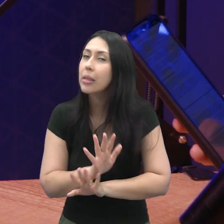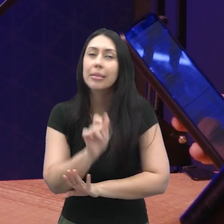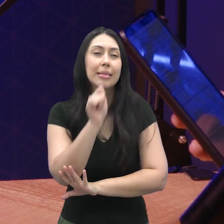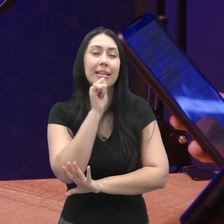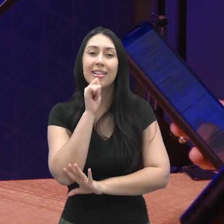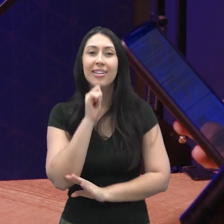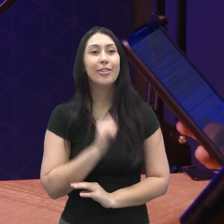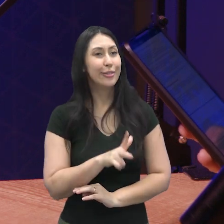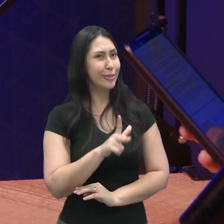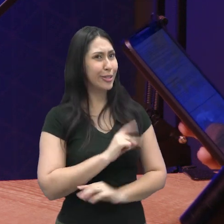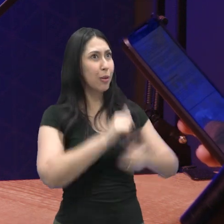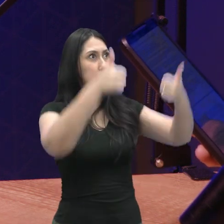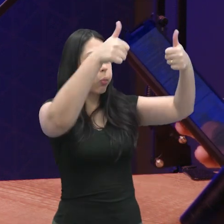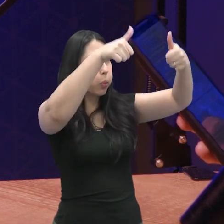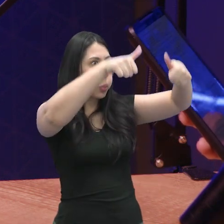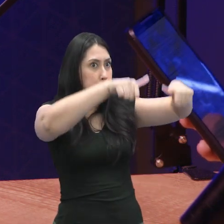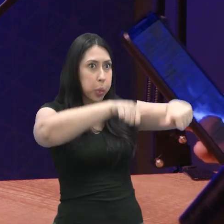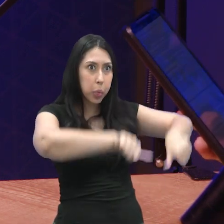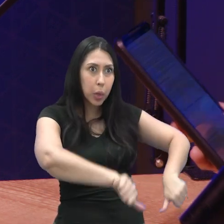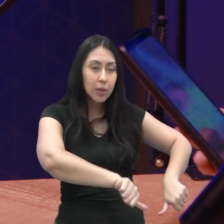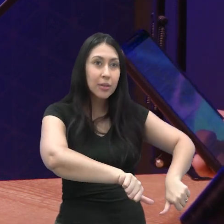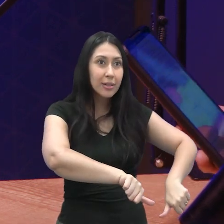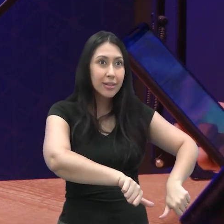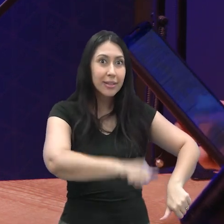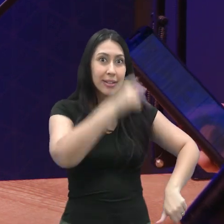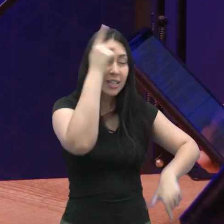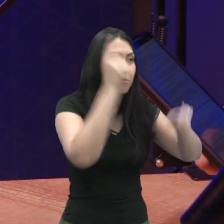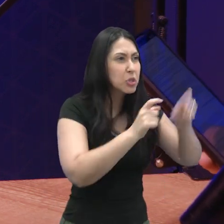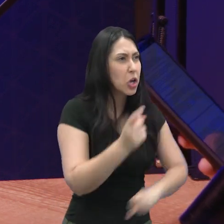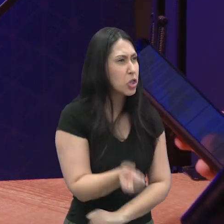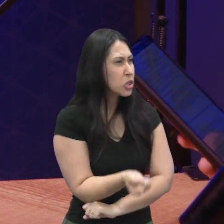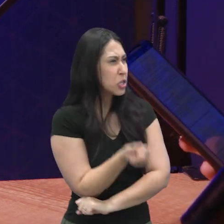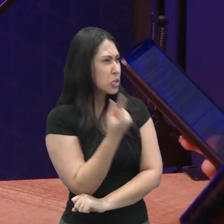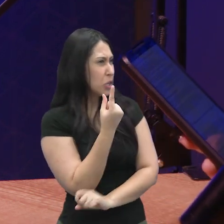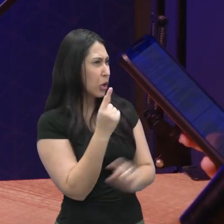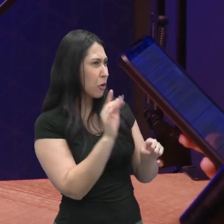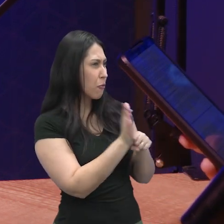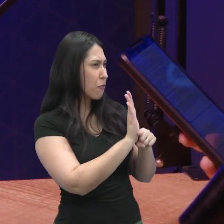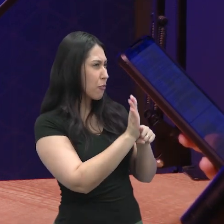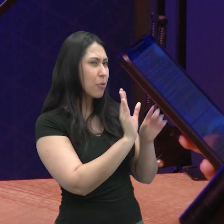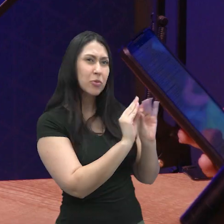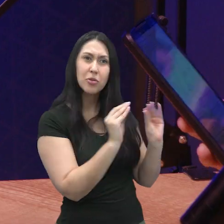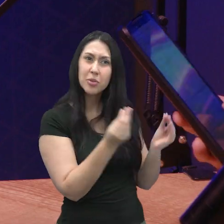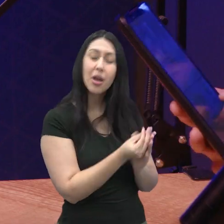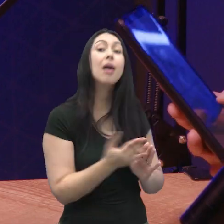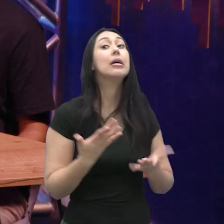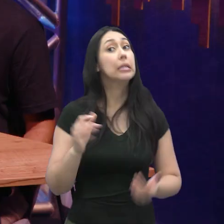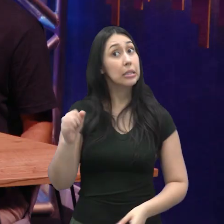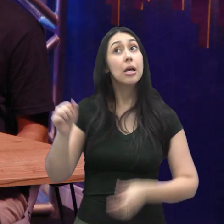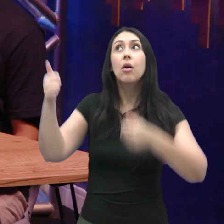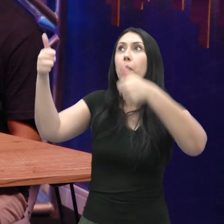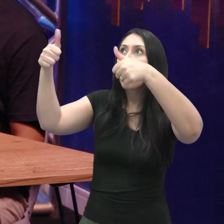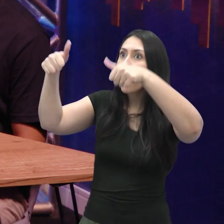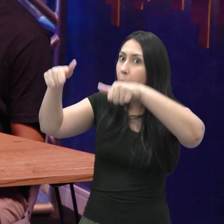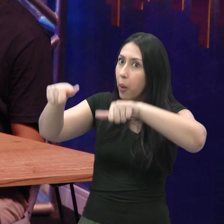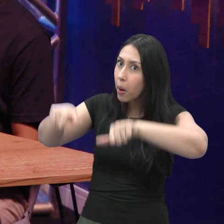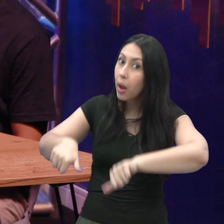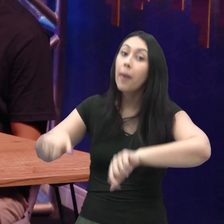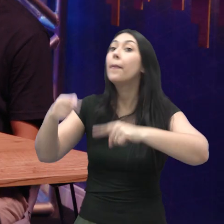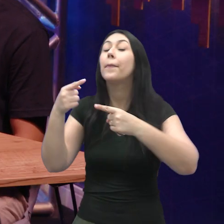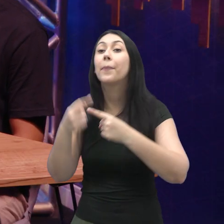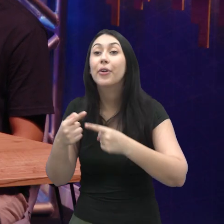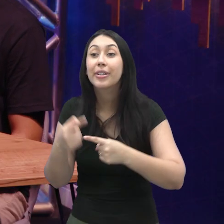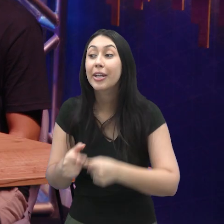Vicky. Aí tá ficando cada vez pior, né? Vai ficando... A galera acha estranha a substância, mas... Vai ficando cada vez mais